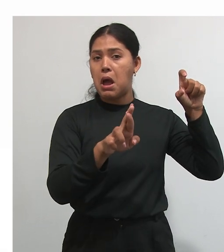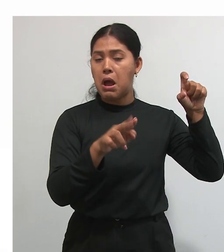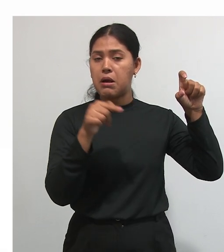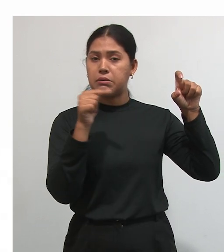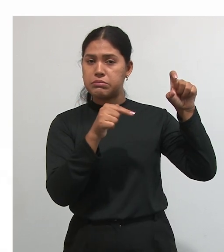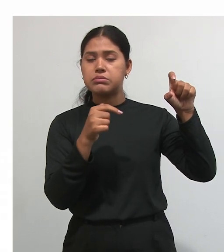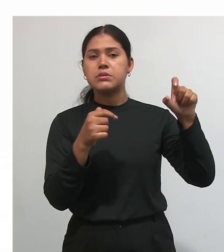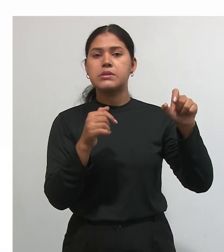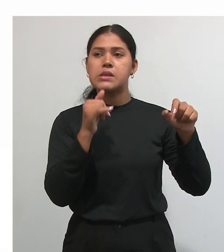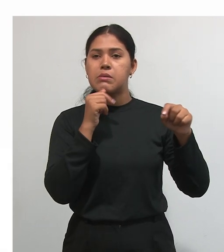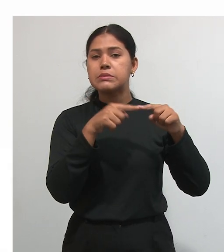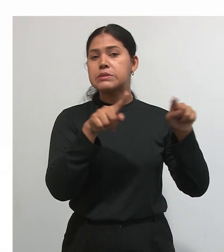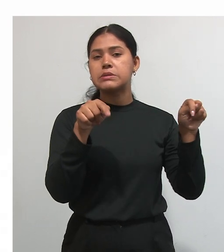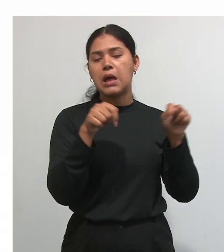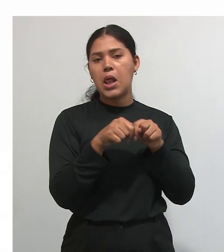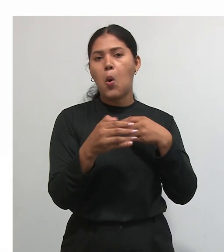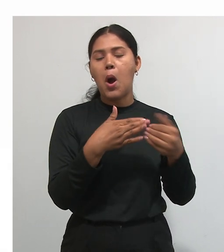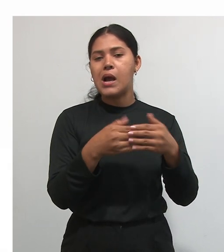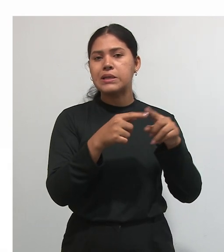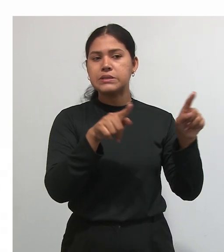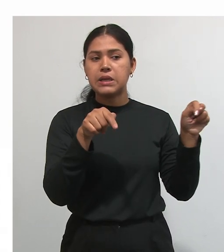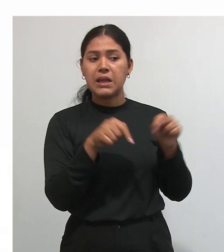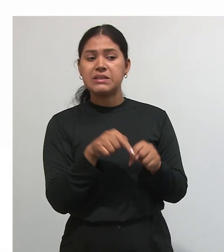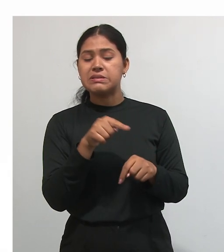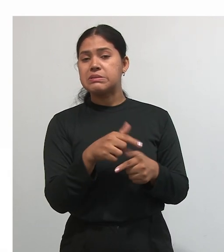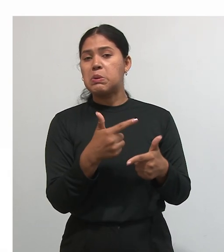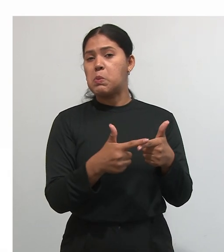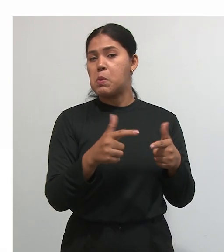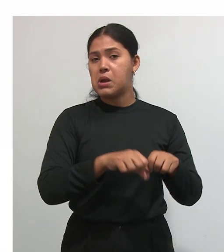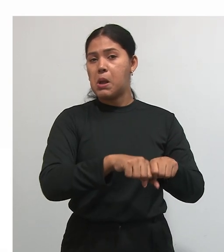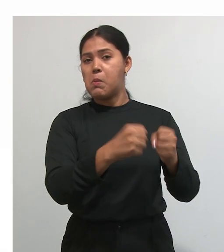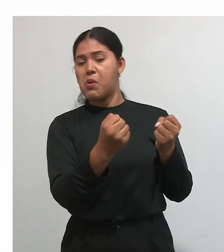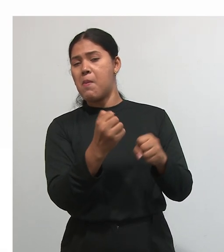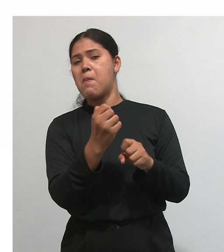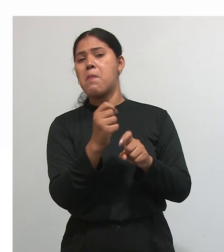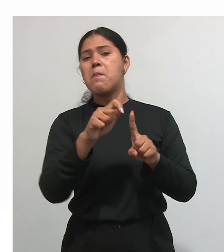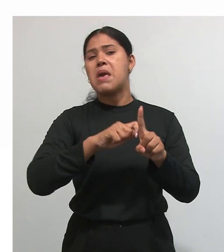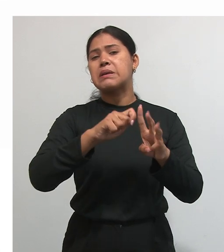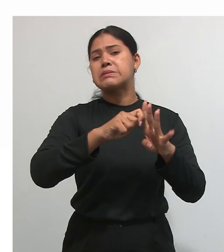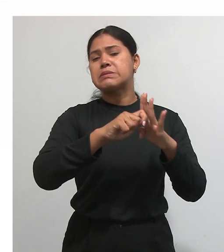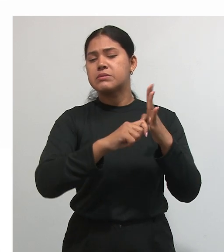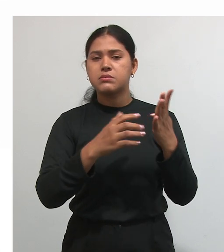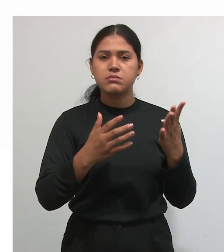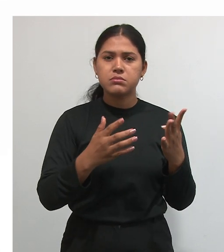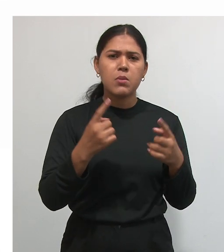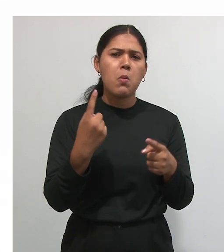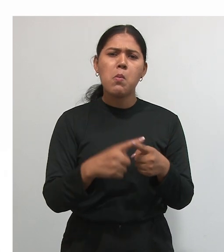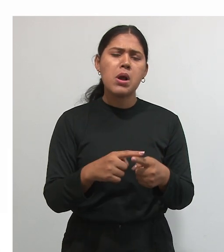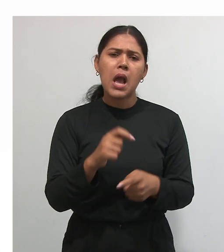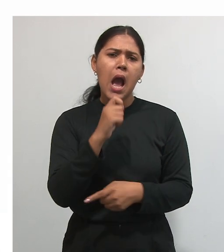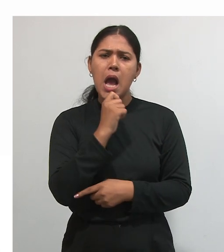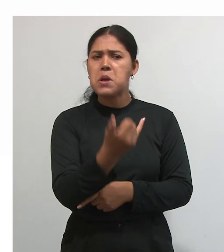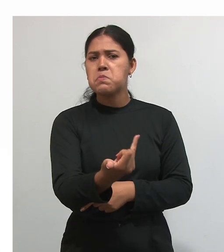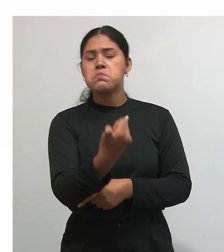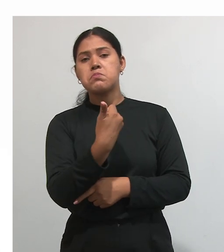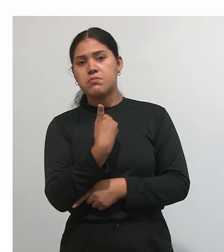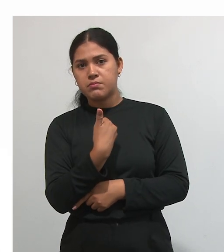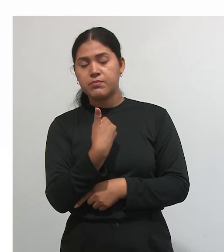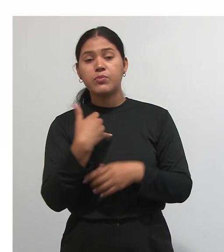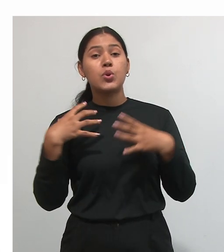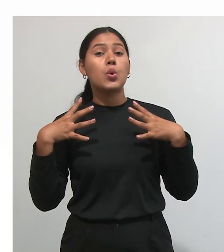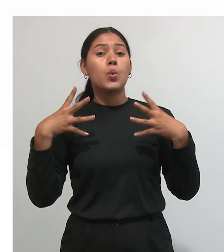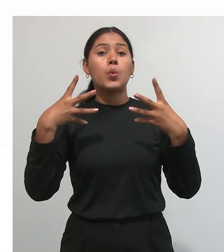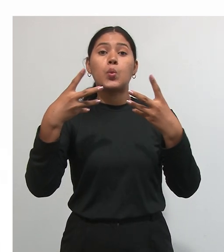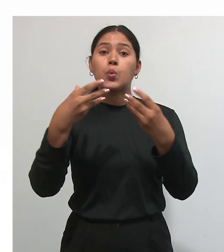sala X já não está funcionando já faz meses. Opa, e por que não foi verificada a necessidade aí da manutenção e reparo? Então,